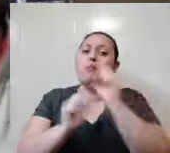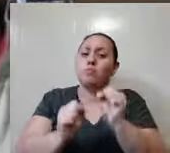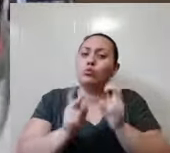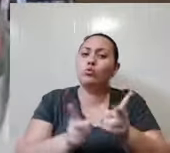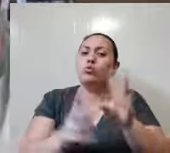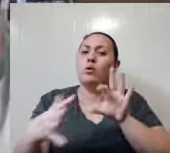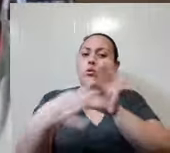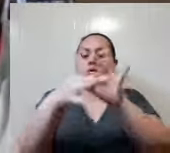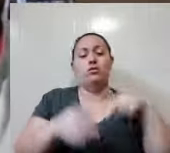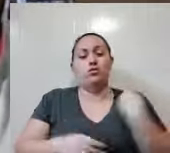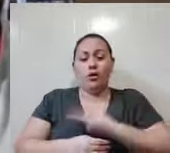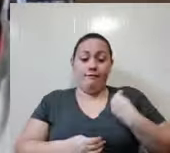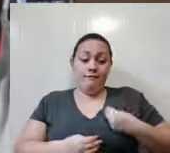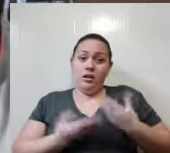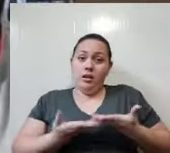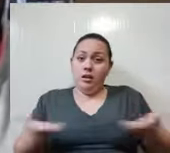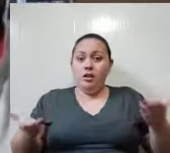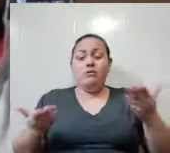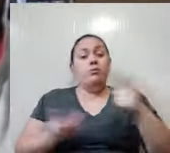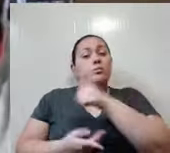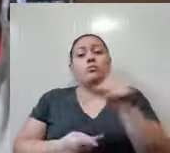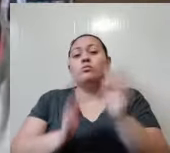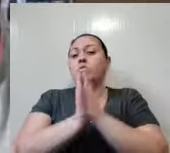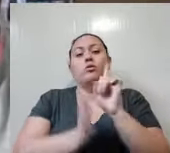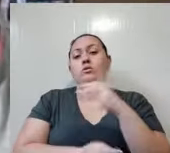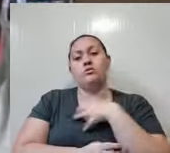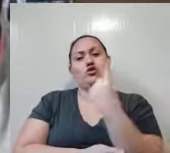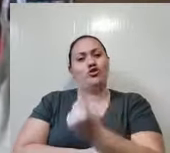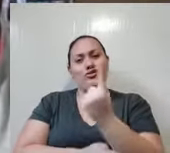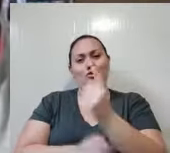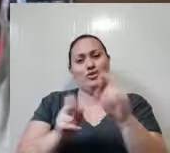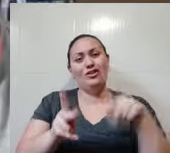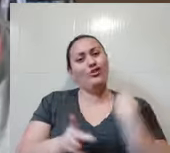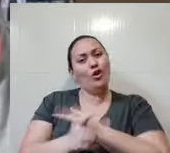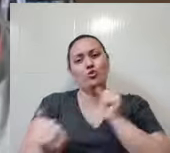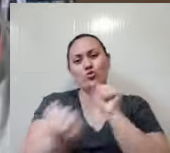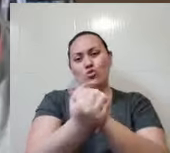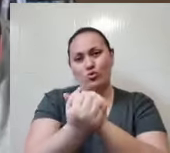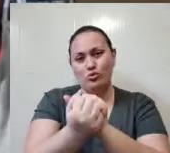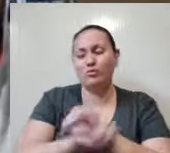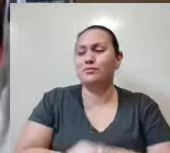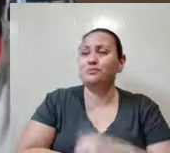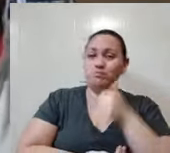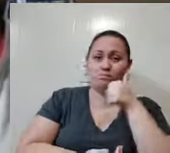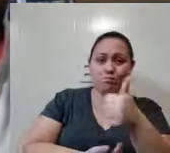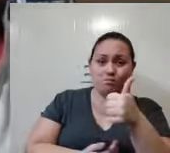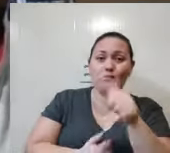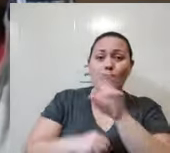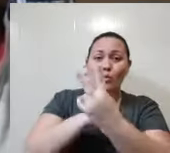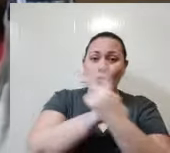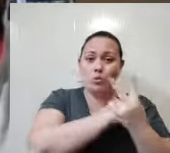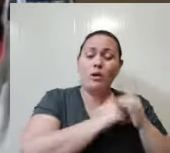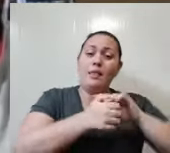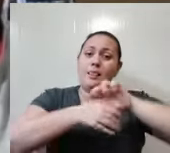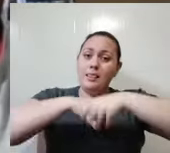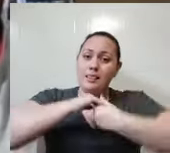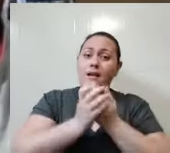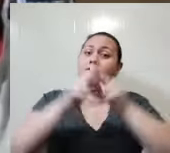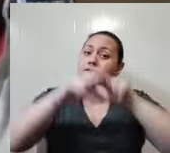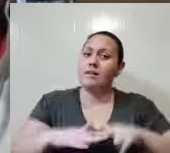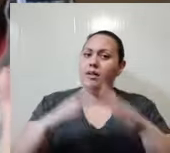não é social. Estamos aqui, estamos juntos. Não sintam-se sós. Acho que é isso. Então